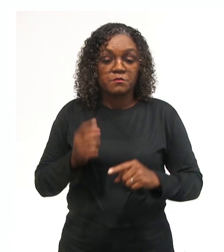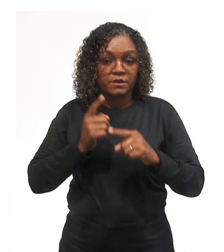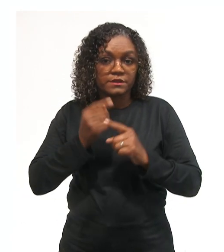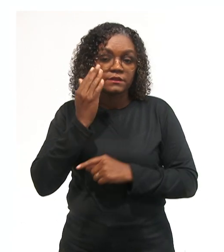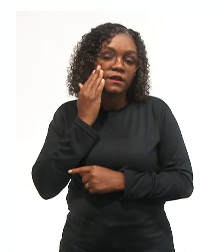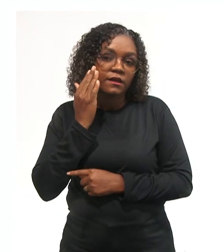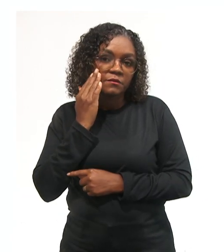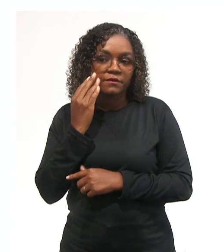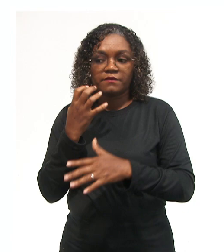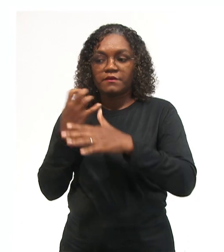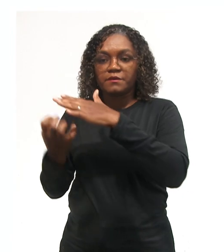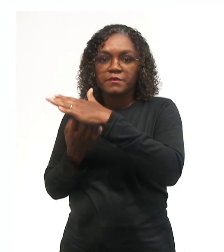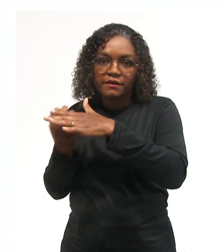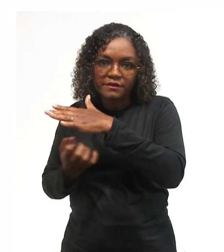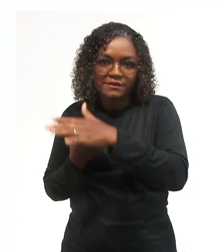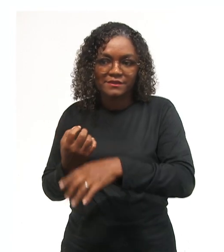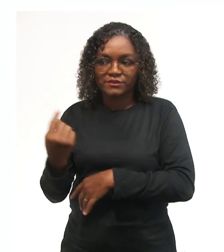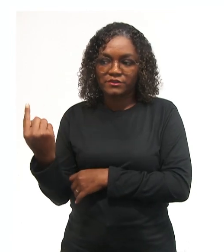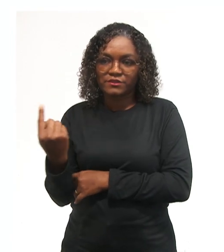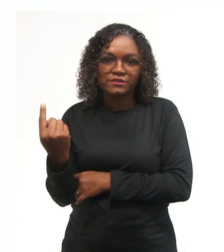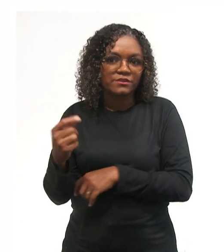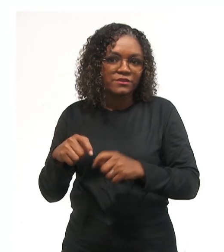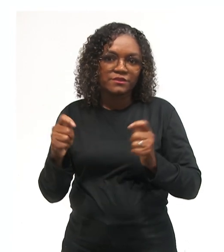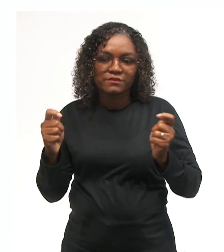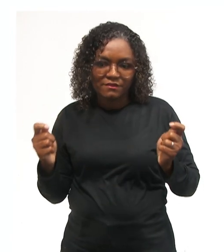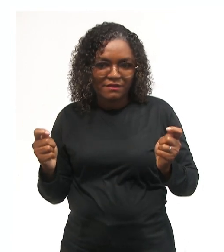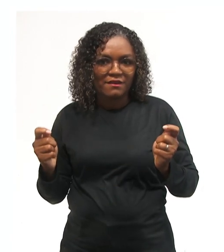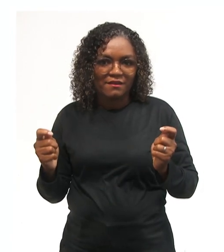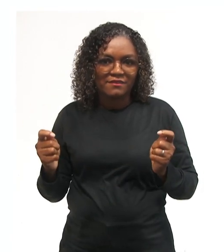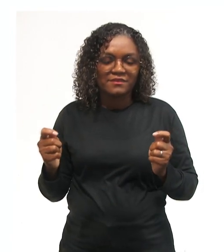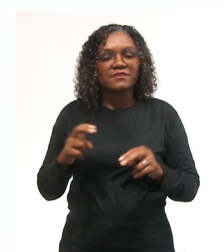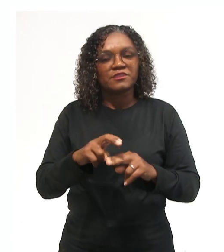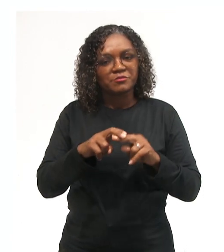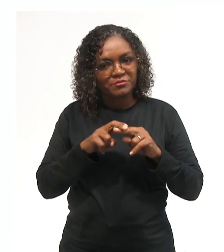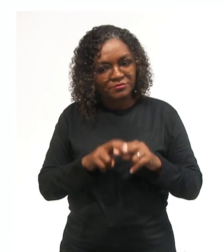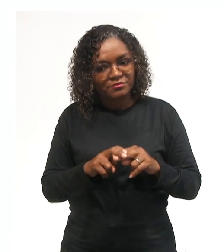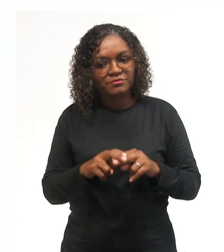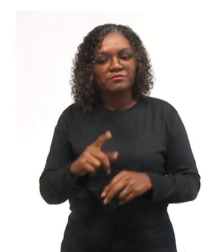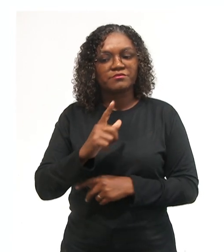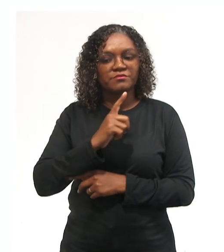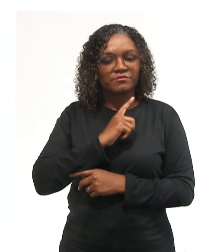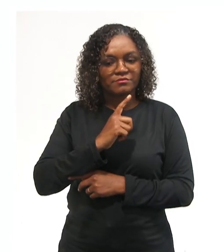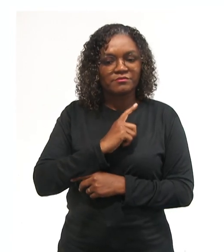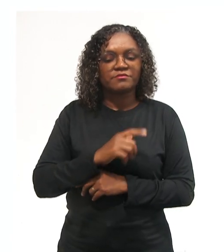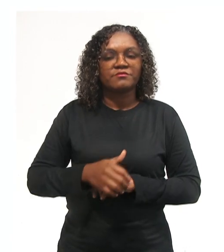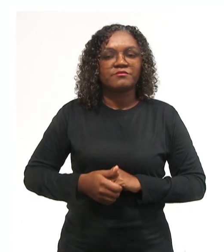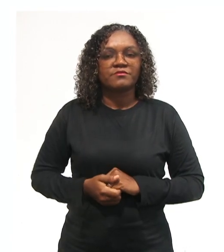resolve todas as funções econômicas. A gente vê aqui que grandes obras,